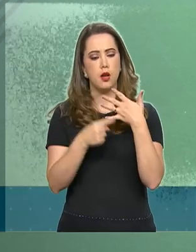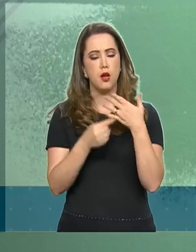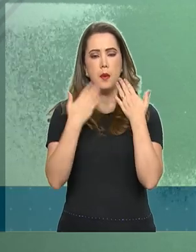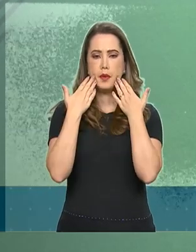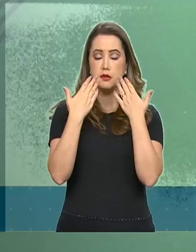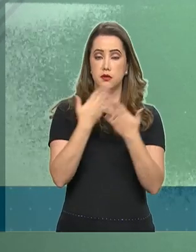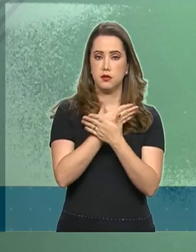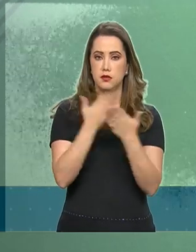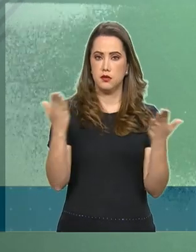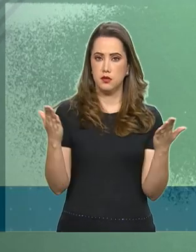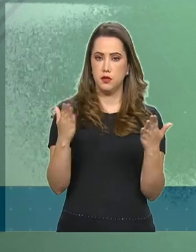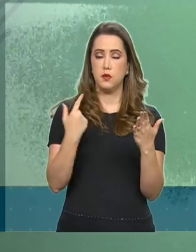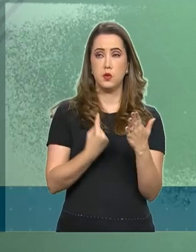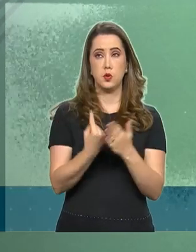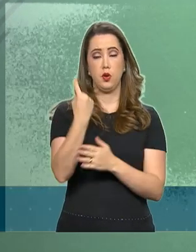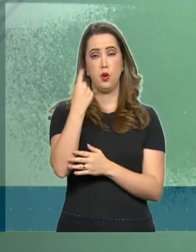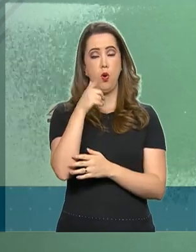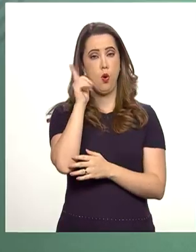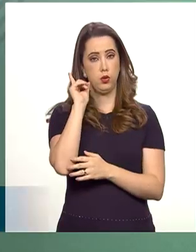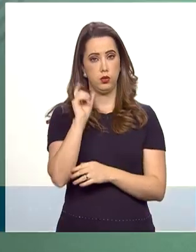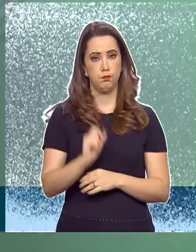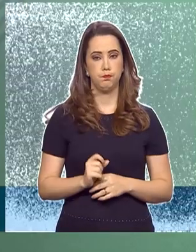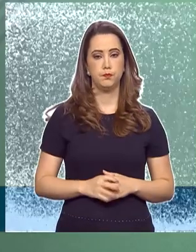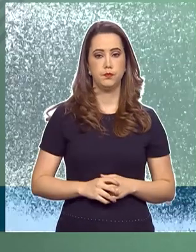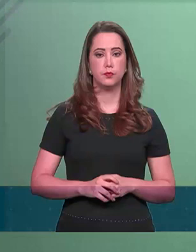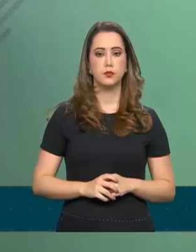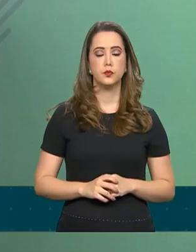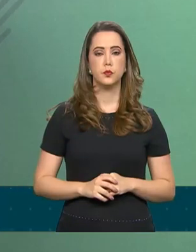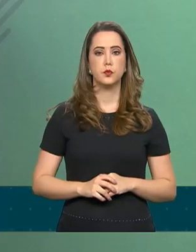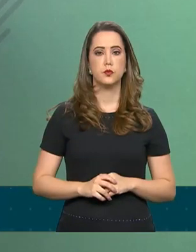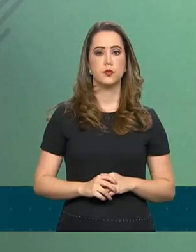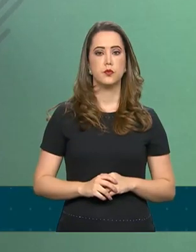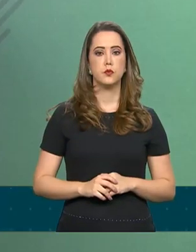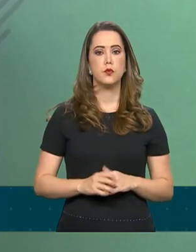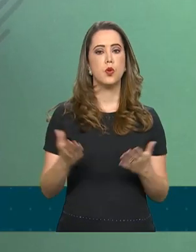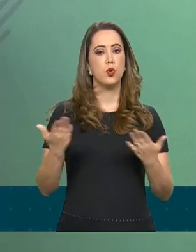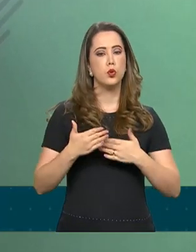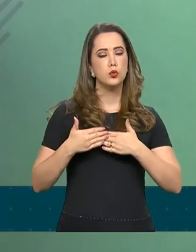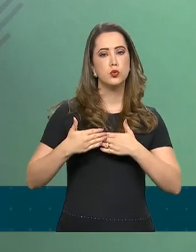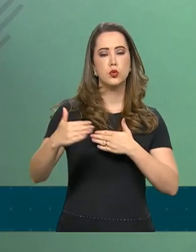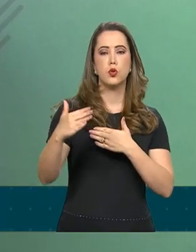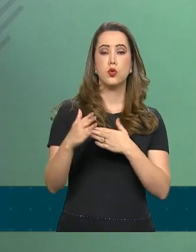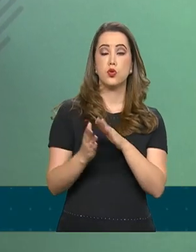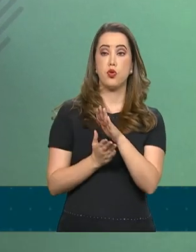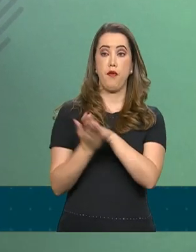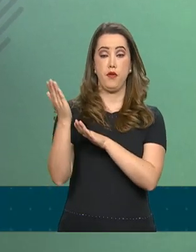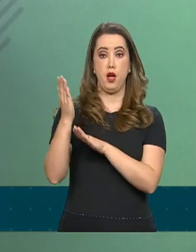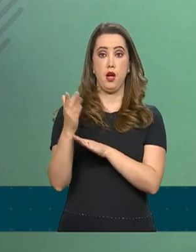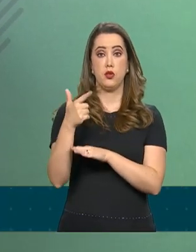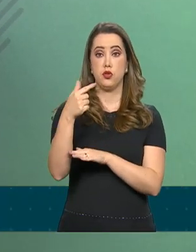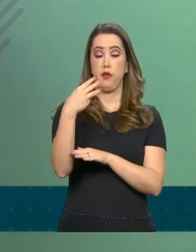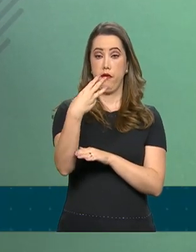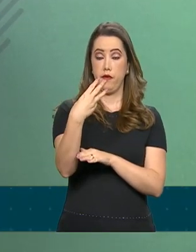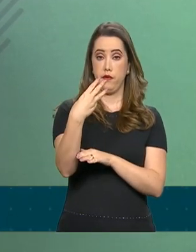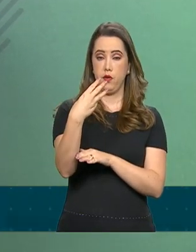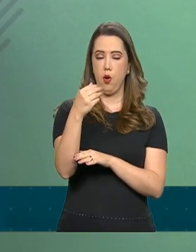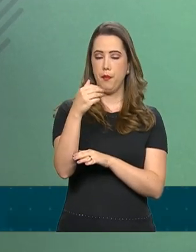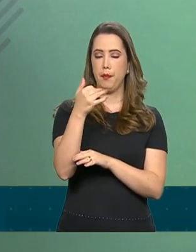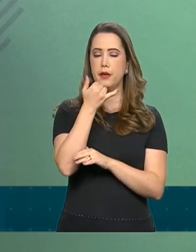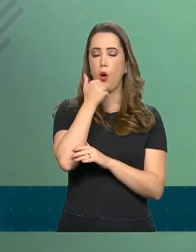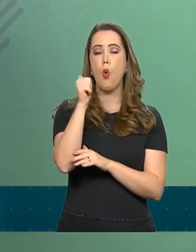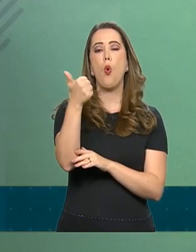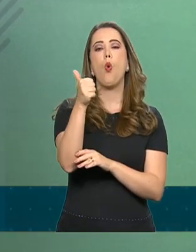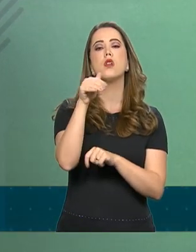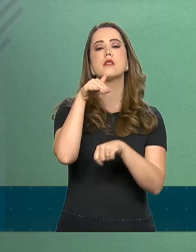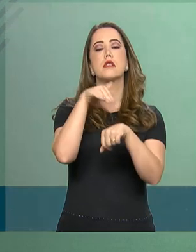vocês no briefing de ontem a partir da hoje confirmada 23 horas à base aérea